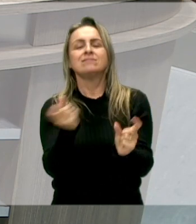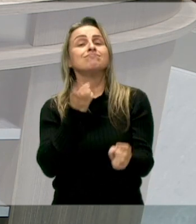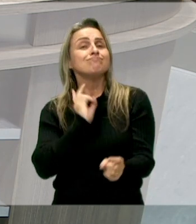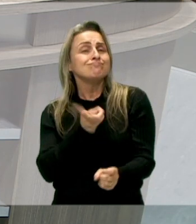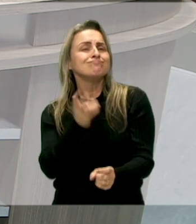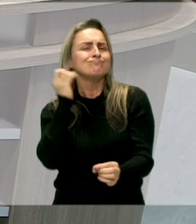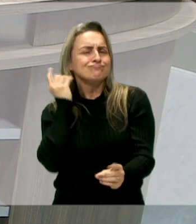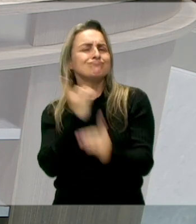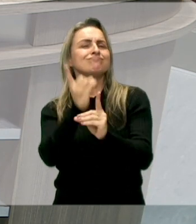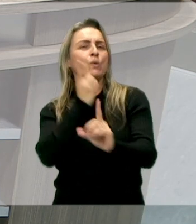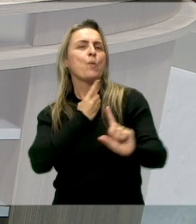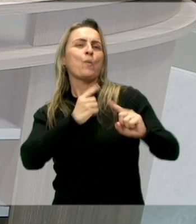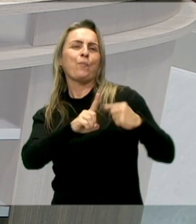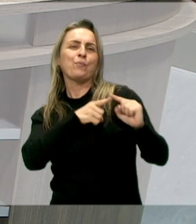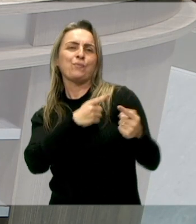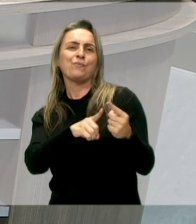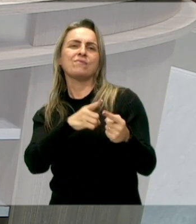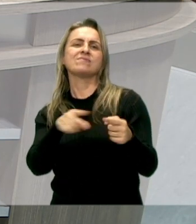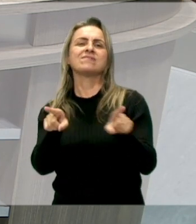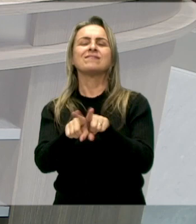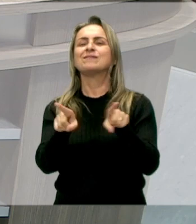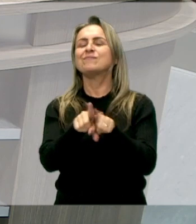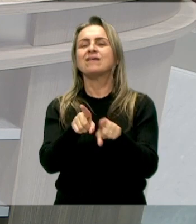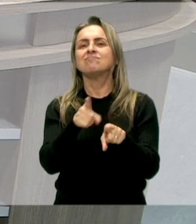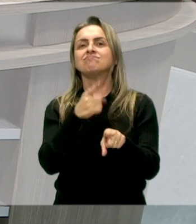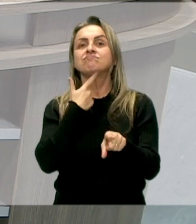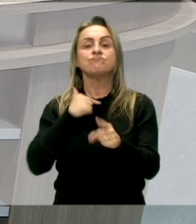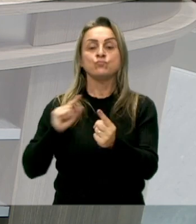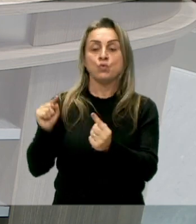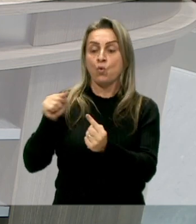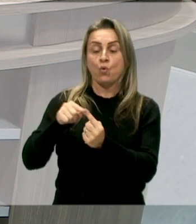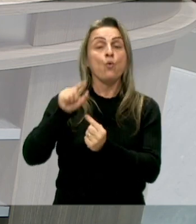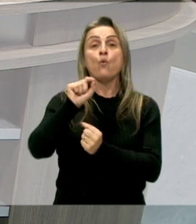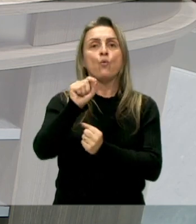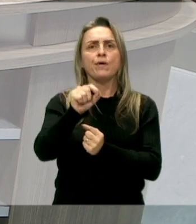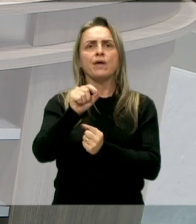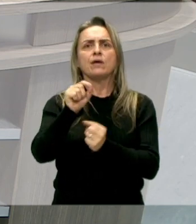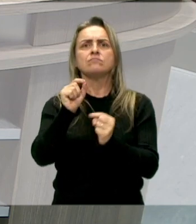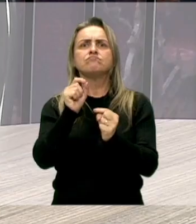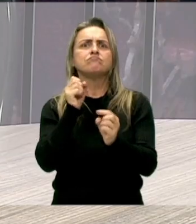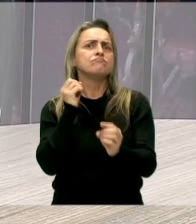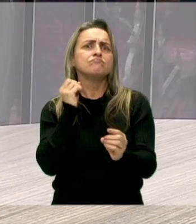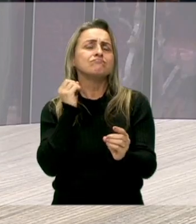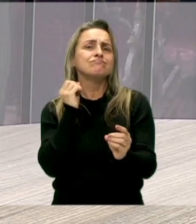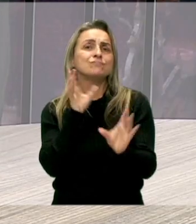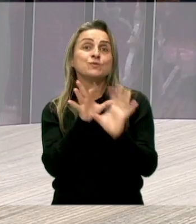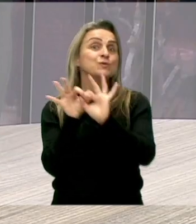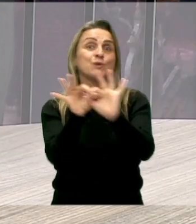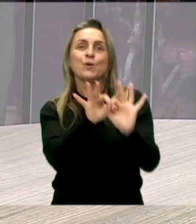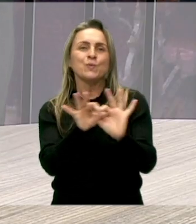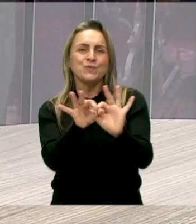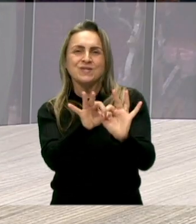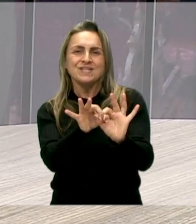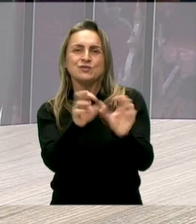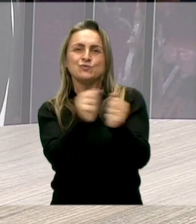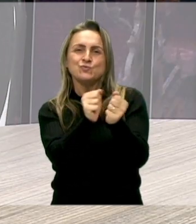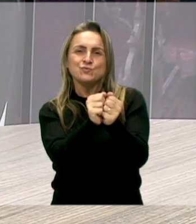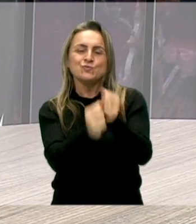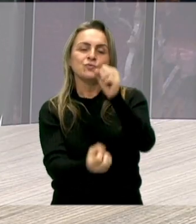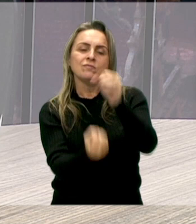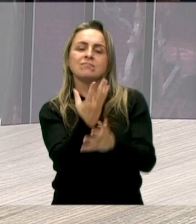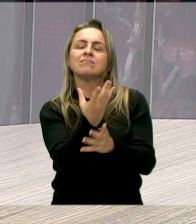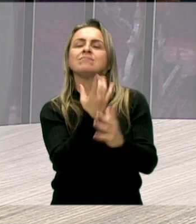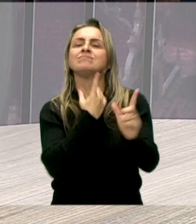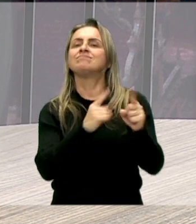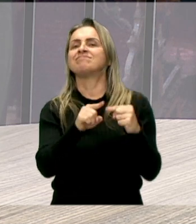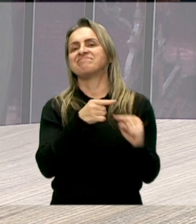encontros para simplesmente se juntar e fazer música? Eu acredito que sim, porque é um hábito,